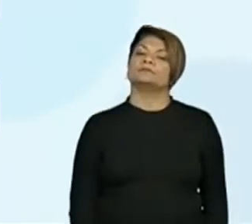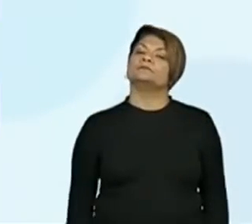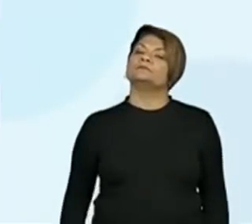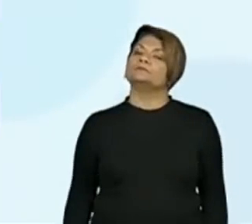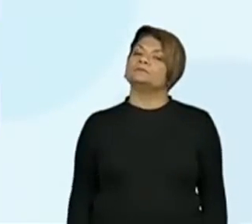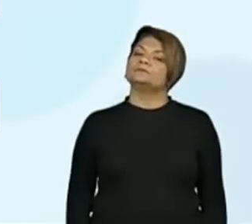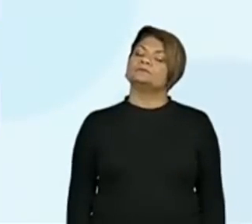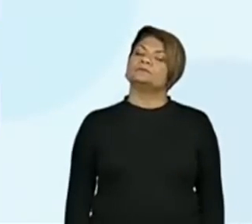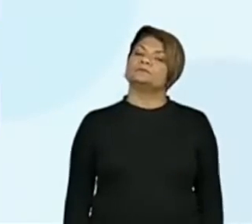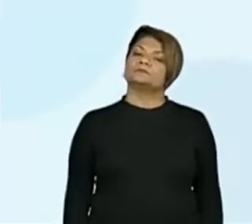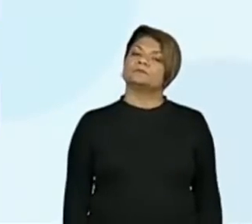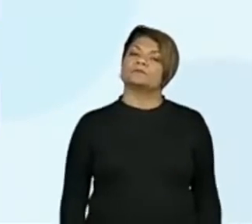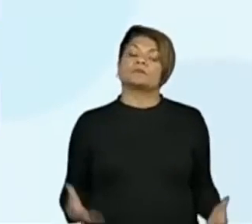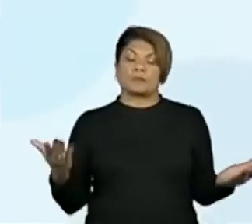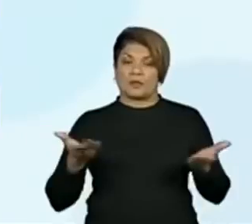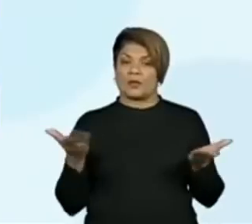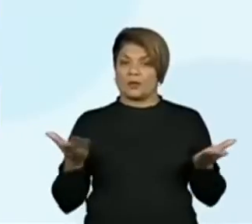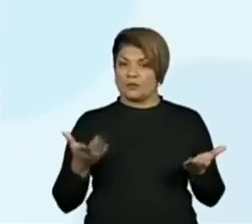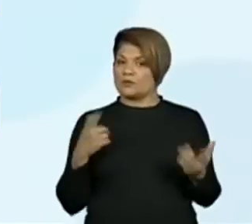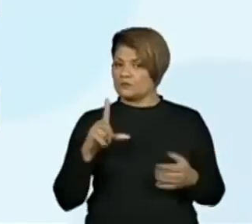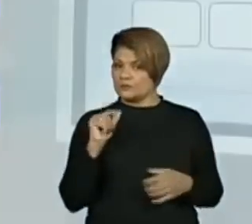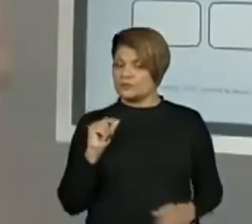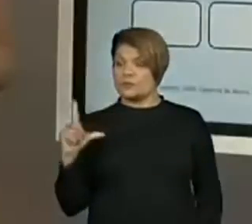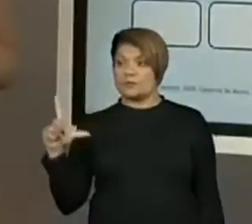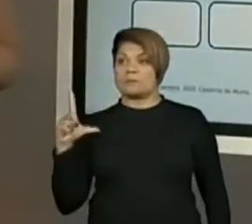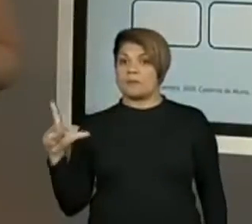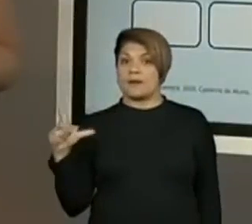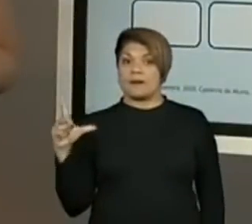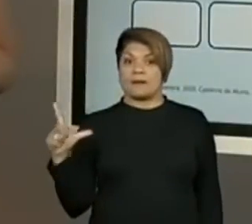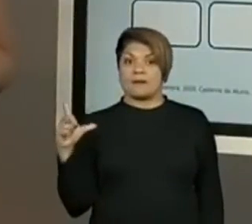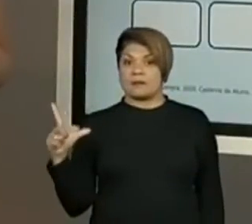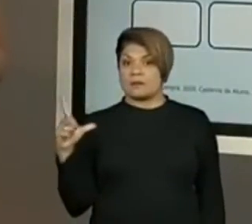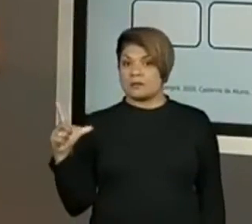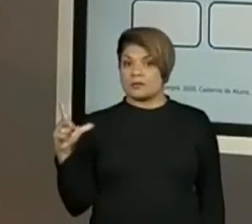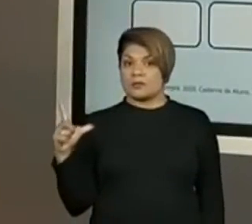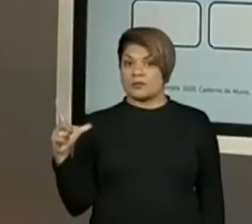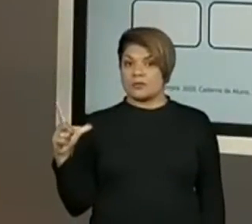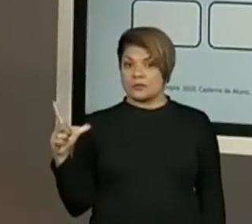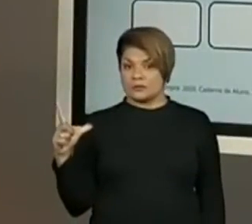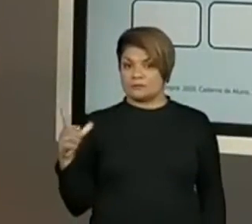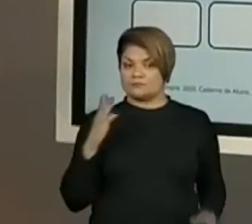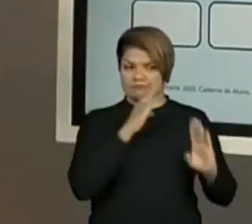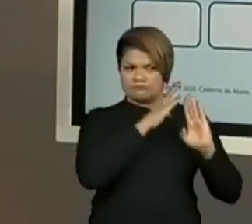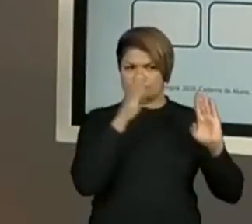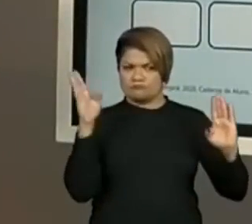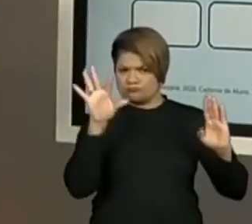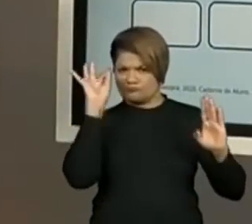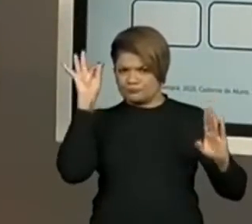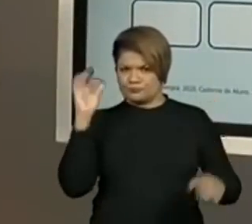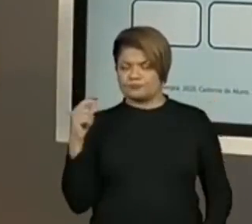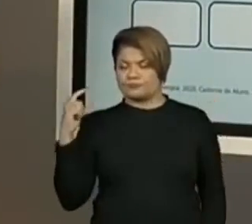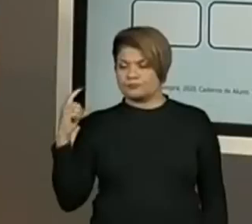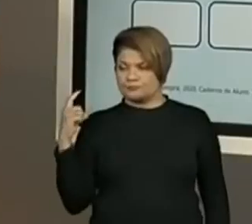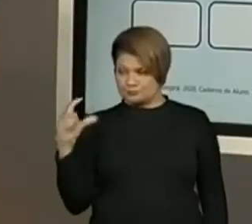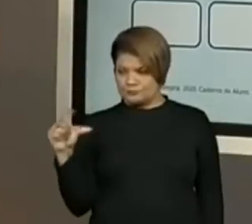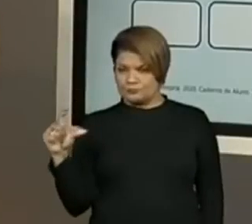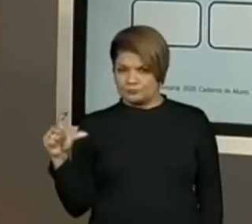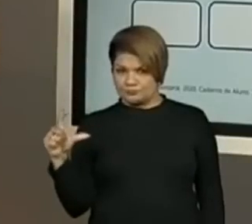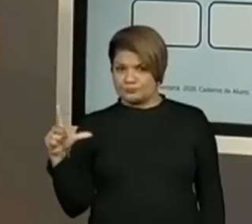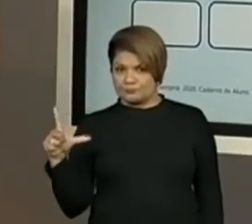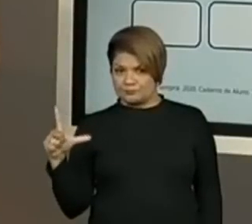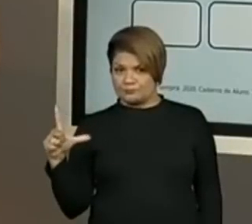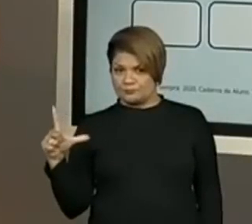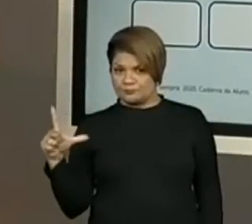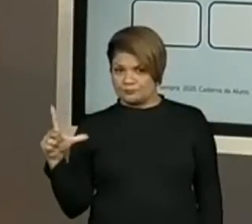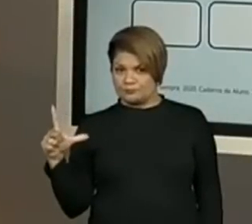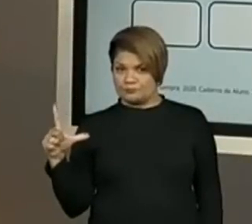bom? Então agora a gente vai escolher o maior número dessa lista e colocar no primeiro quadrinho, e o